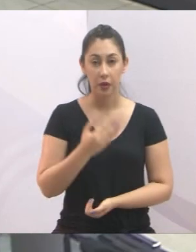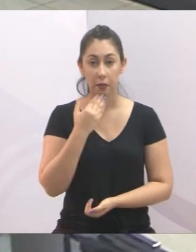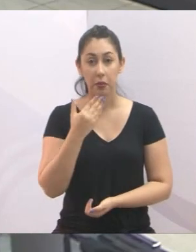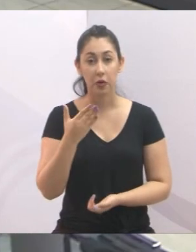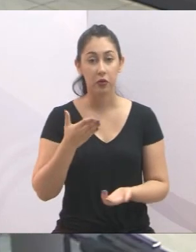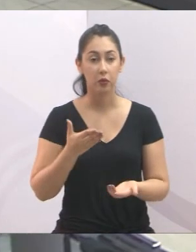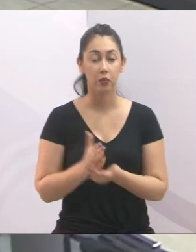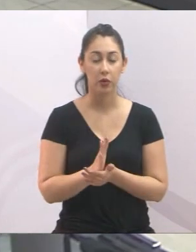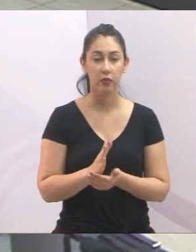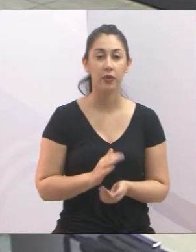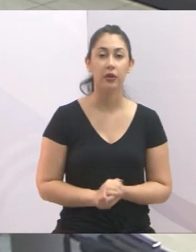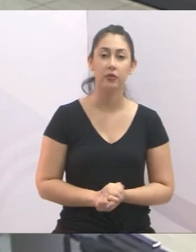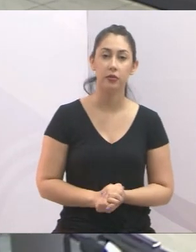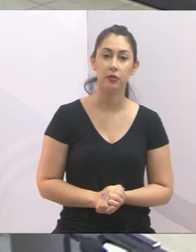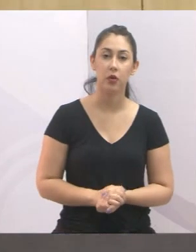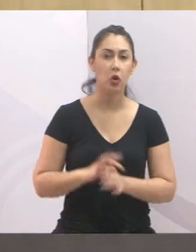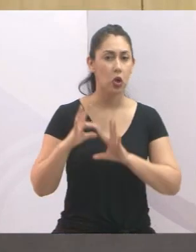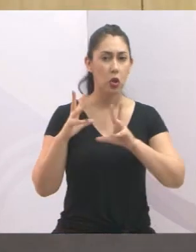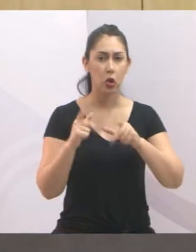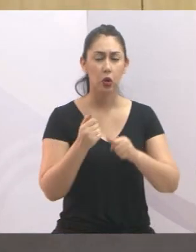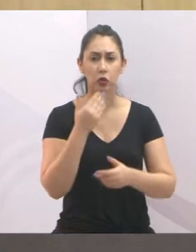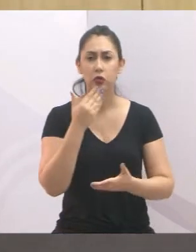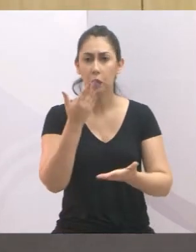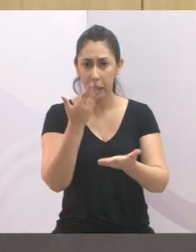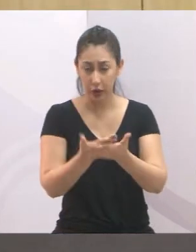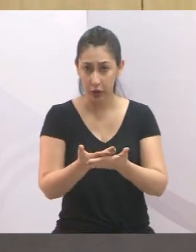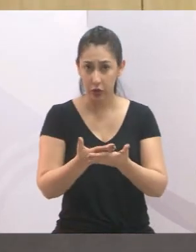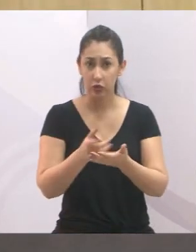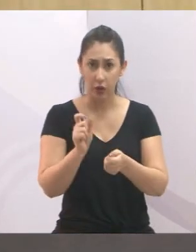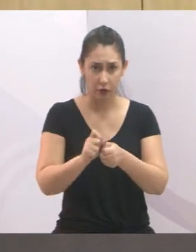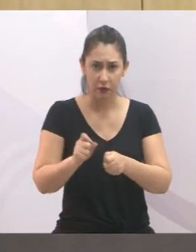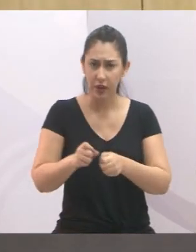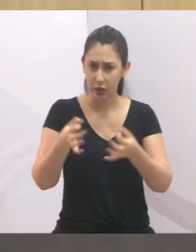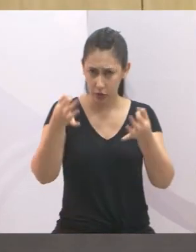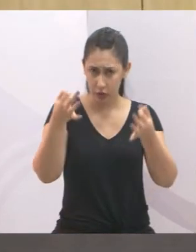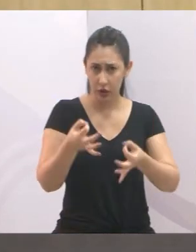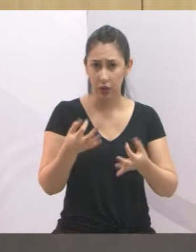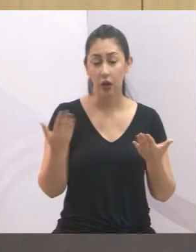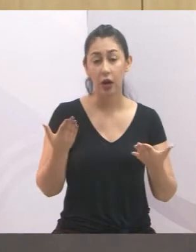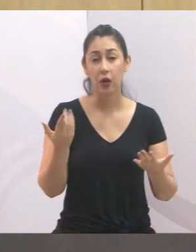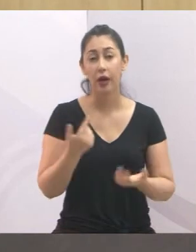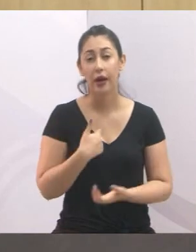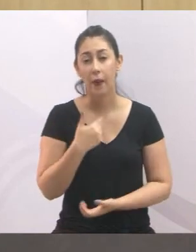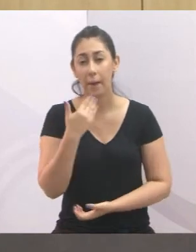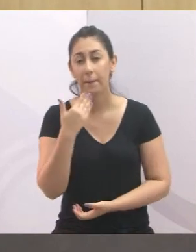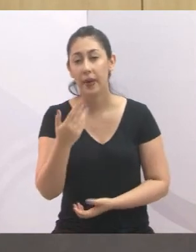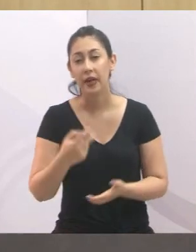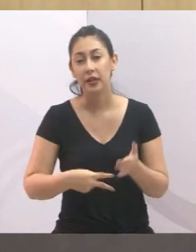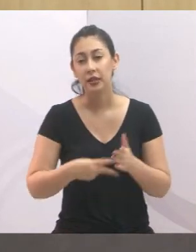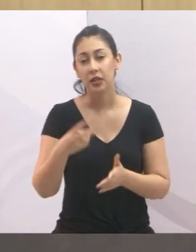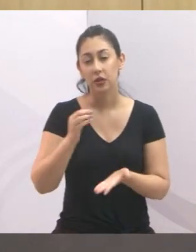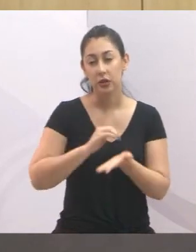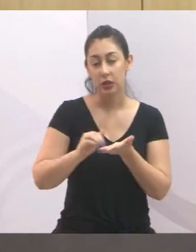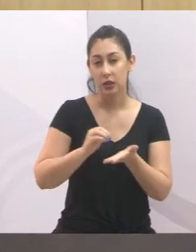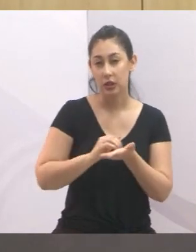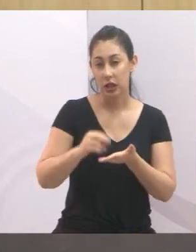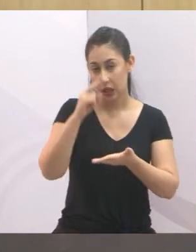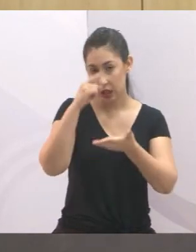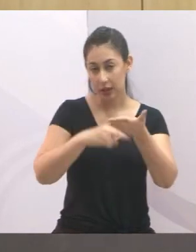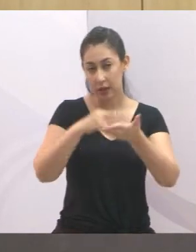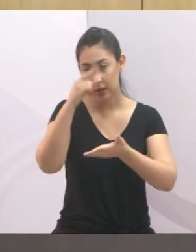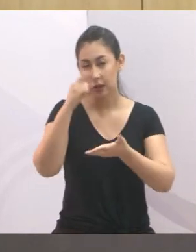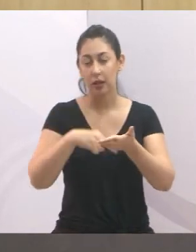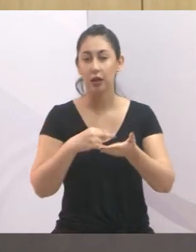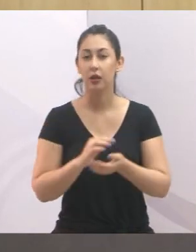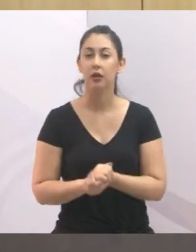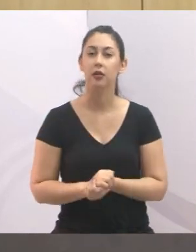Requerimento aprovado. Os requerimentos foram apreciados na forma regimental. Solicito a segunda secretária, a vereadora Sônia Patas da Amizade, que faça